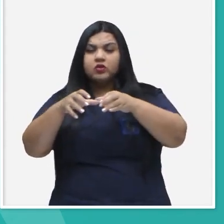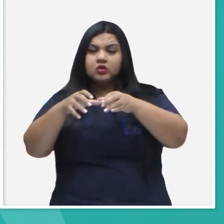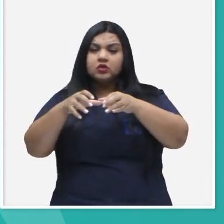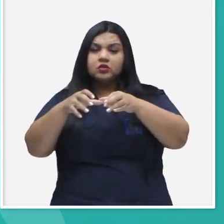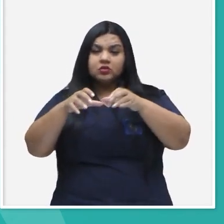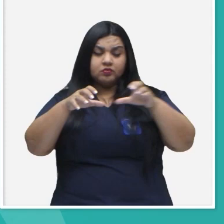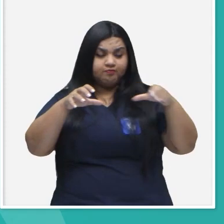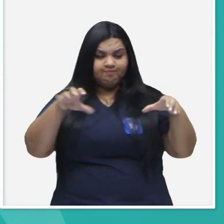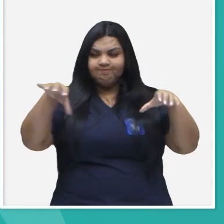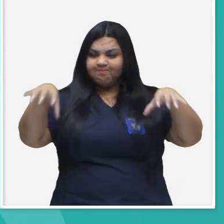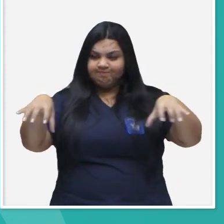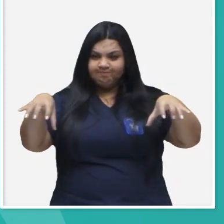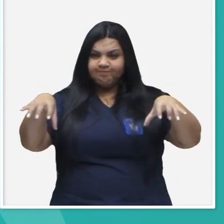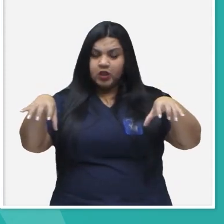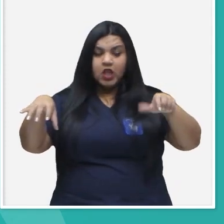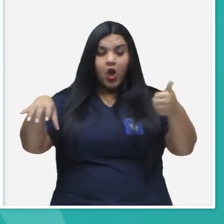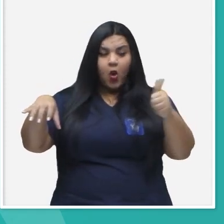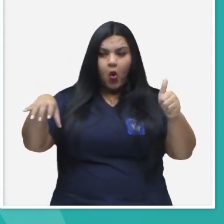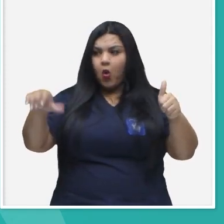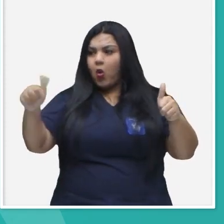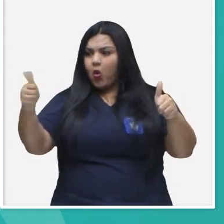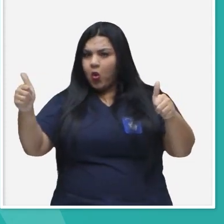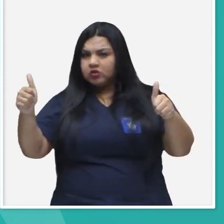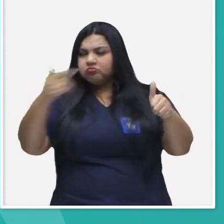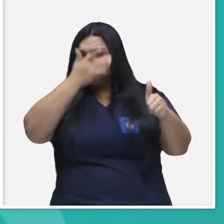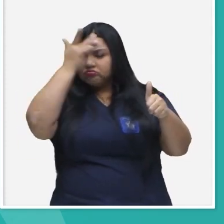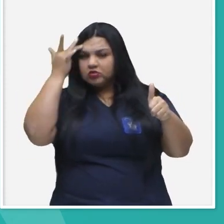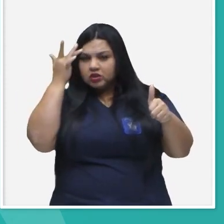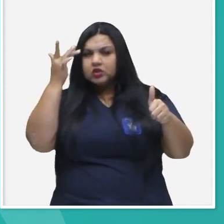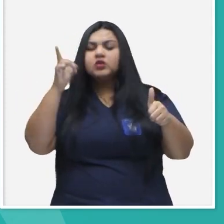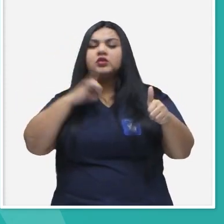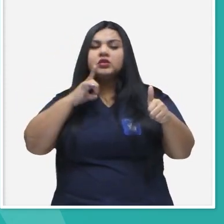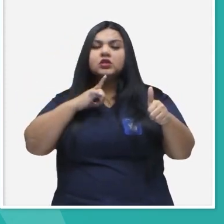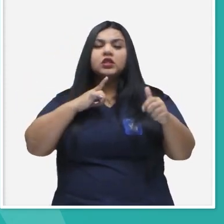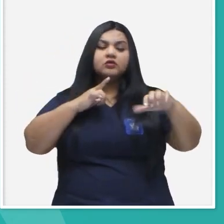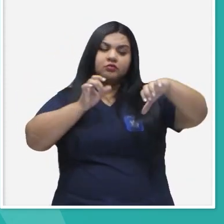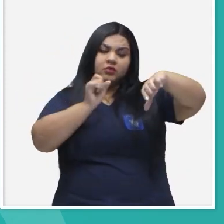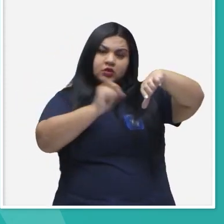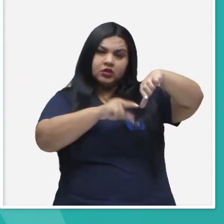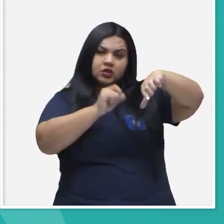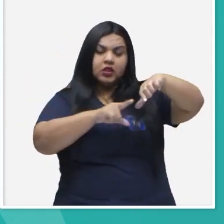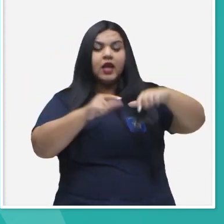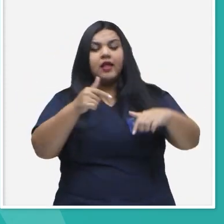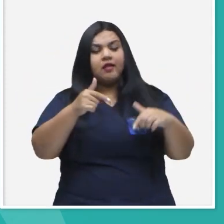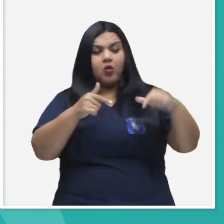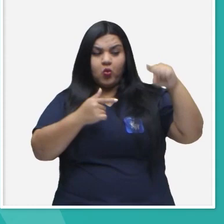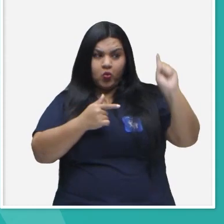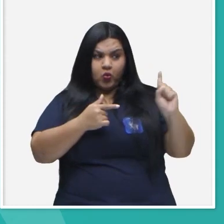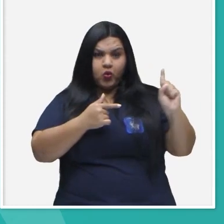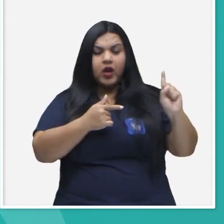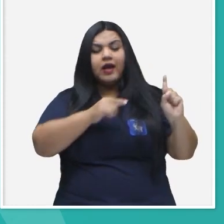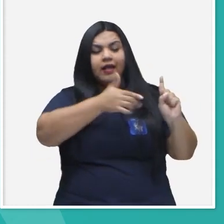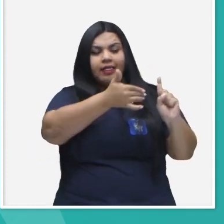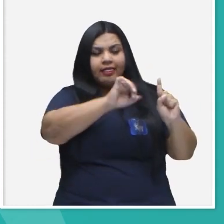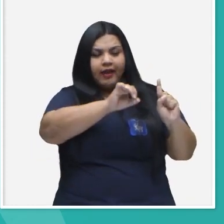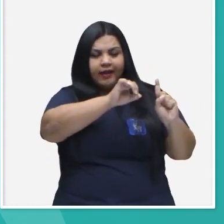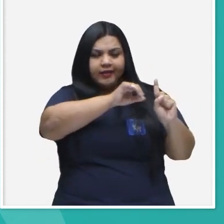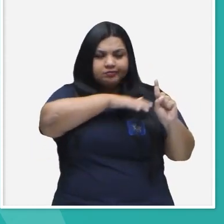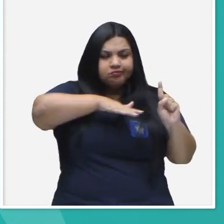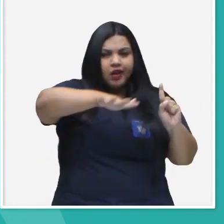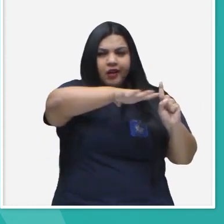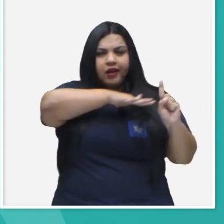cada time possui 11 jogadores, sendo o goleiro e 10 na linha, tá? O futebol, ele